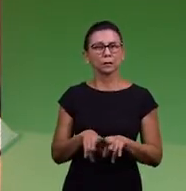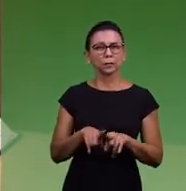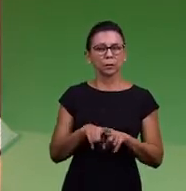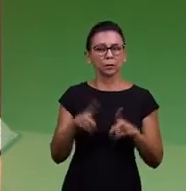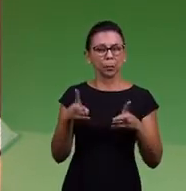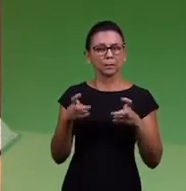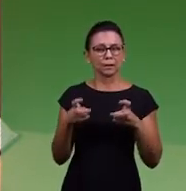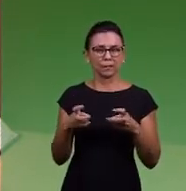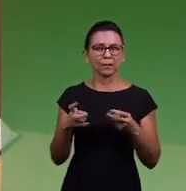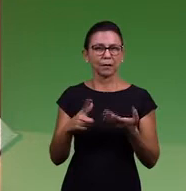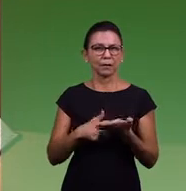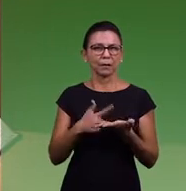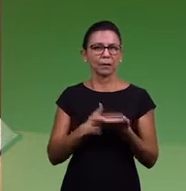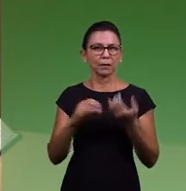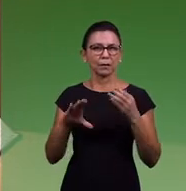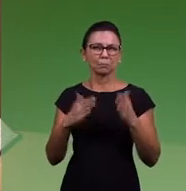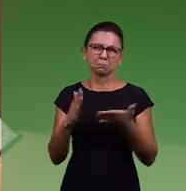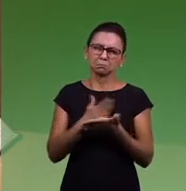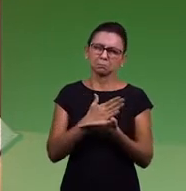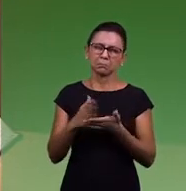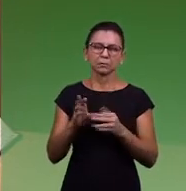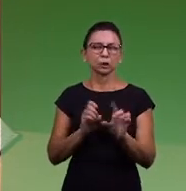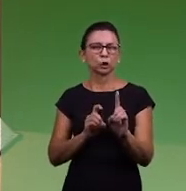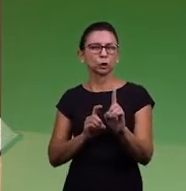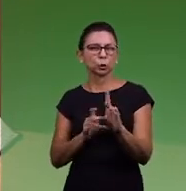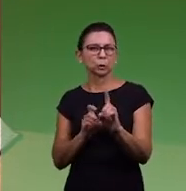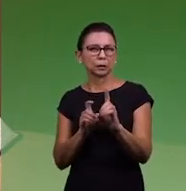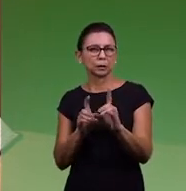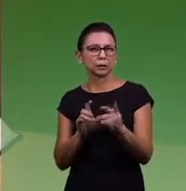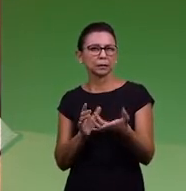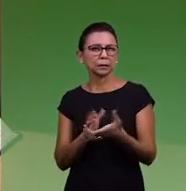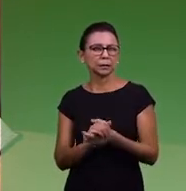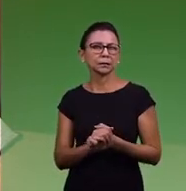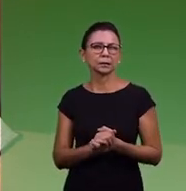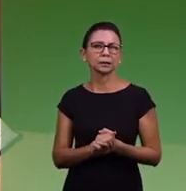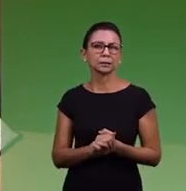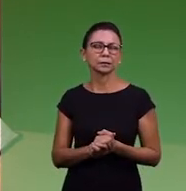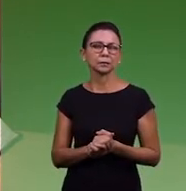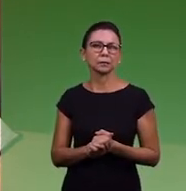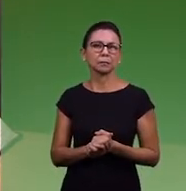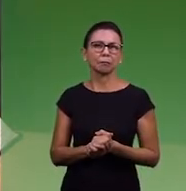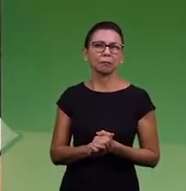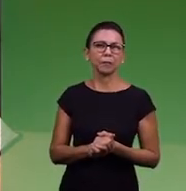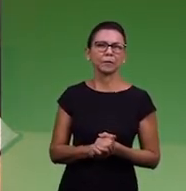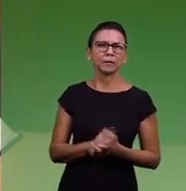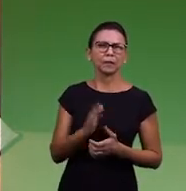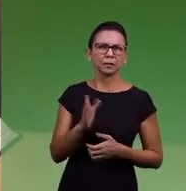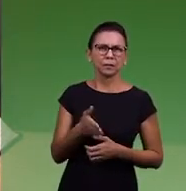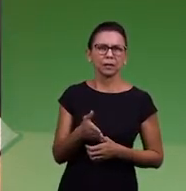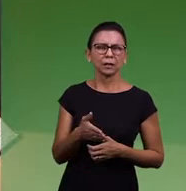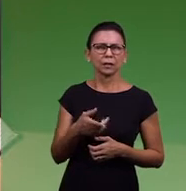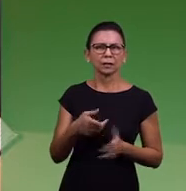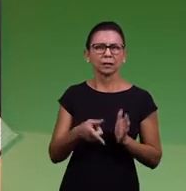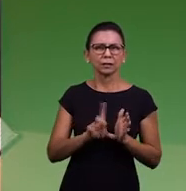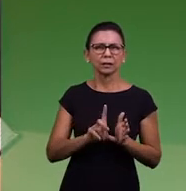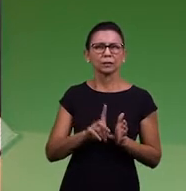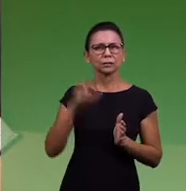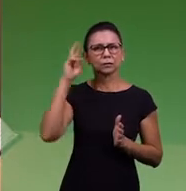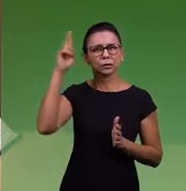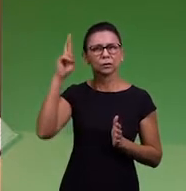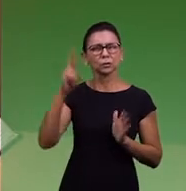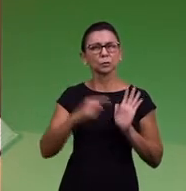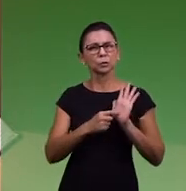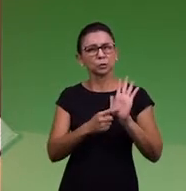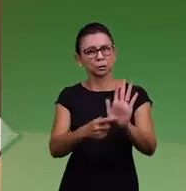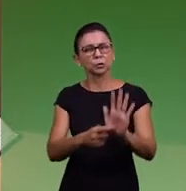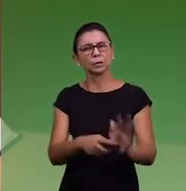livro de Cantares de Salomão, algumas doutrinas que para nós reforçaram doutrinas que o Senhor já tinha nos mostrado antes.